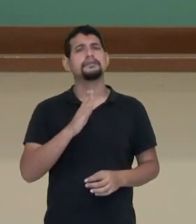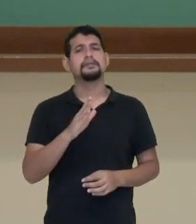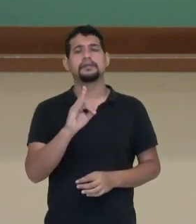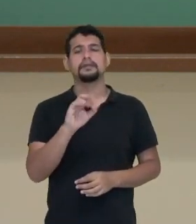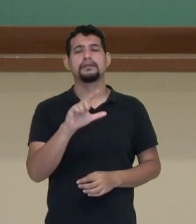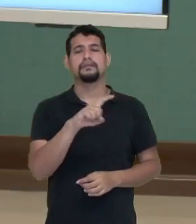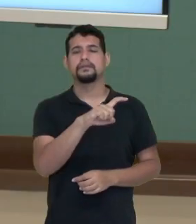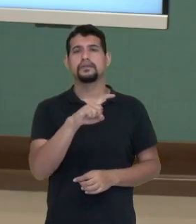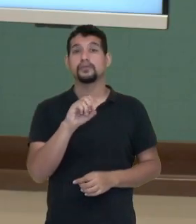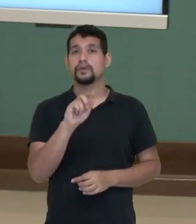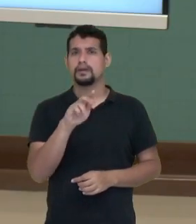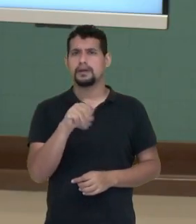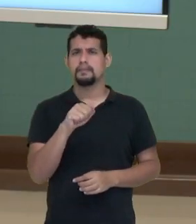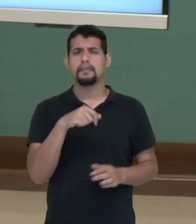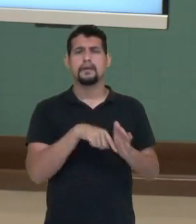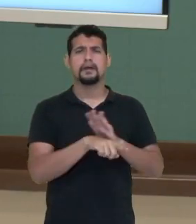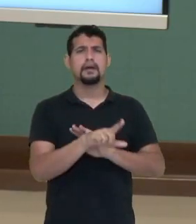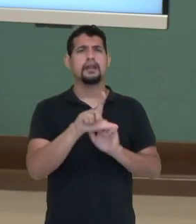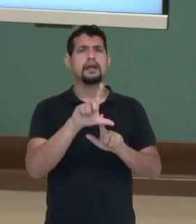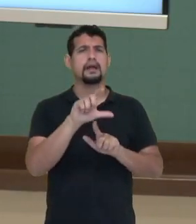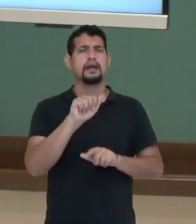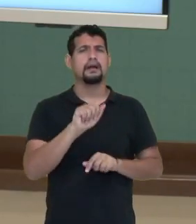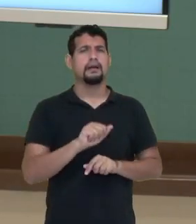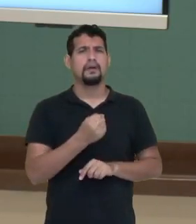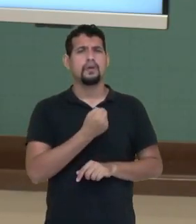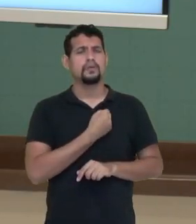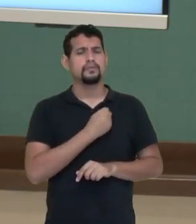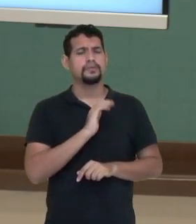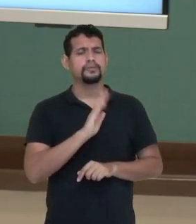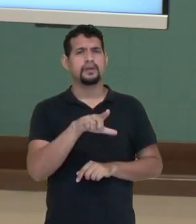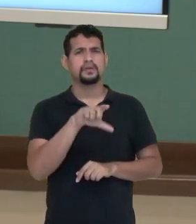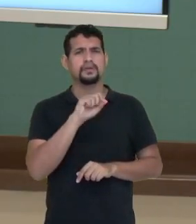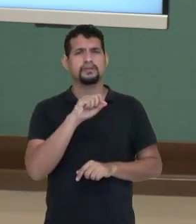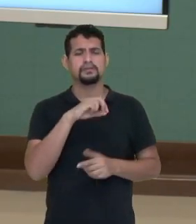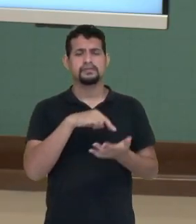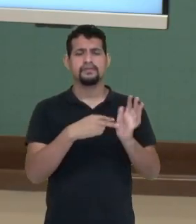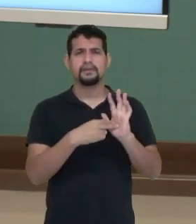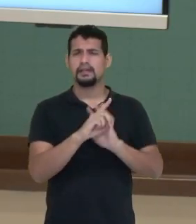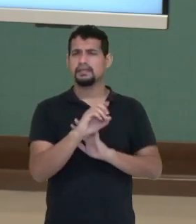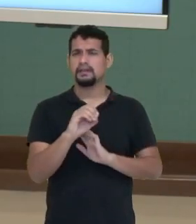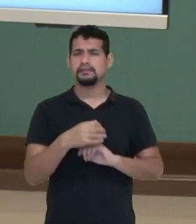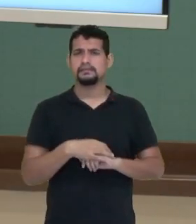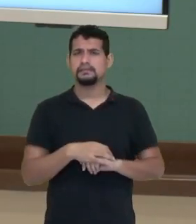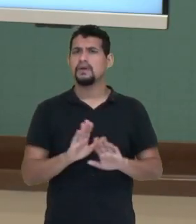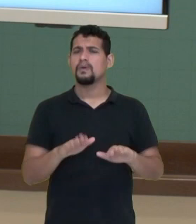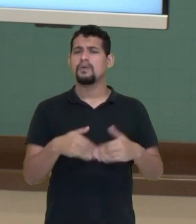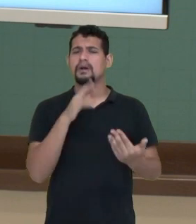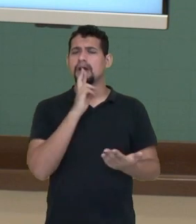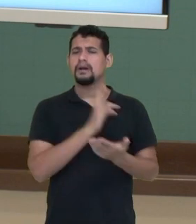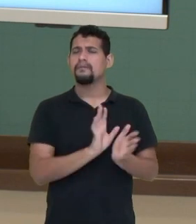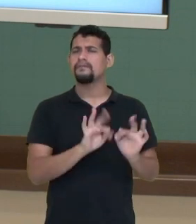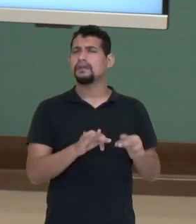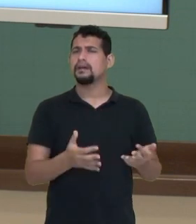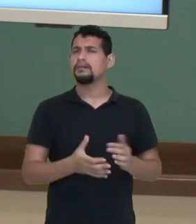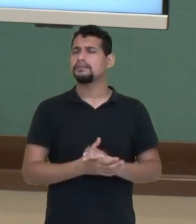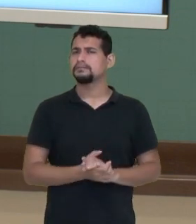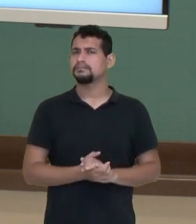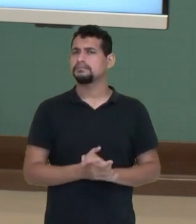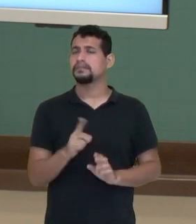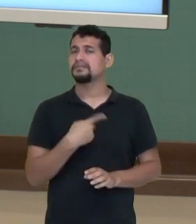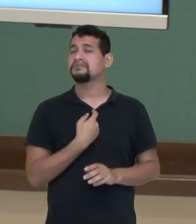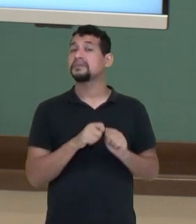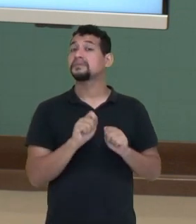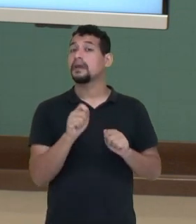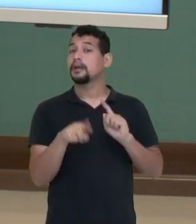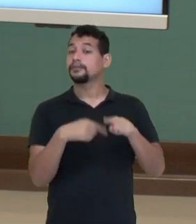e ele perguntou, na letra A, se o número escolhido for 10, qual será o resultado final? Então o que a gente faz? A